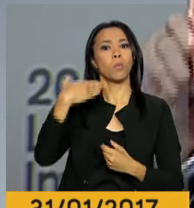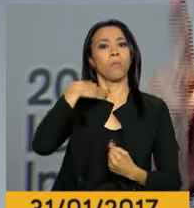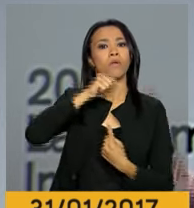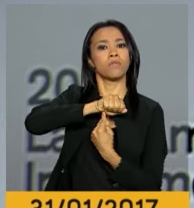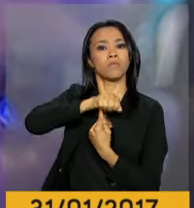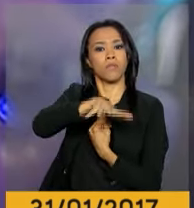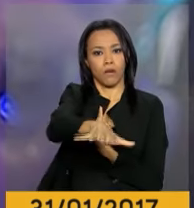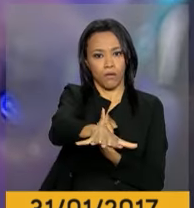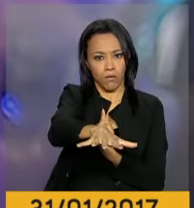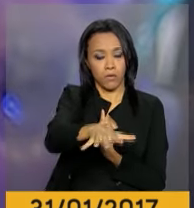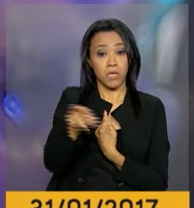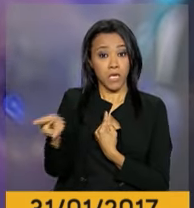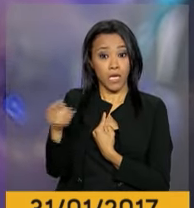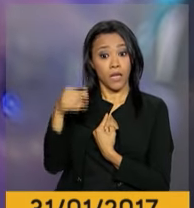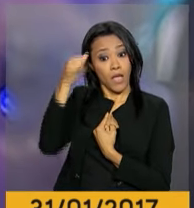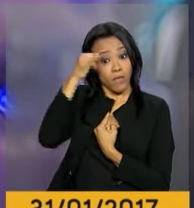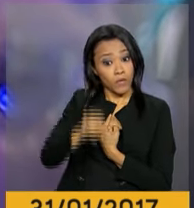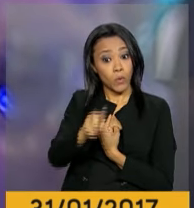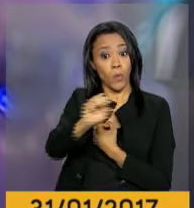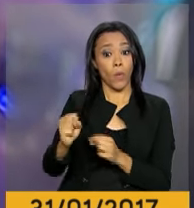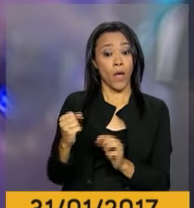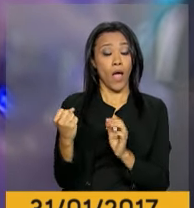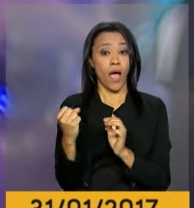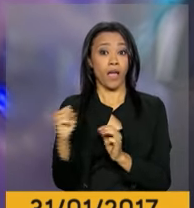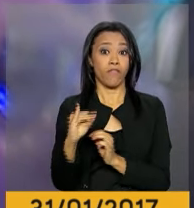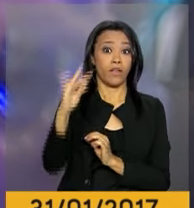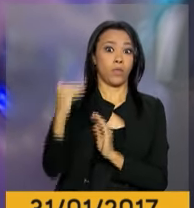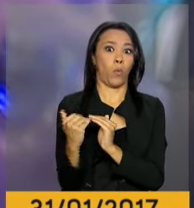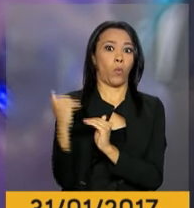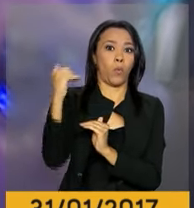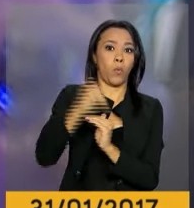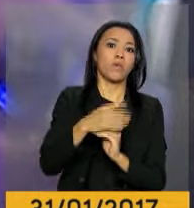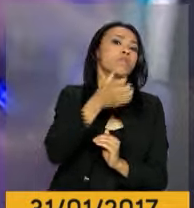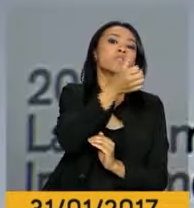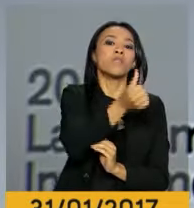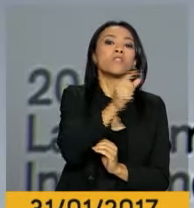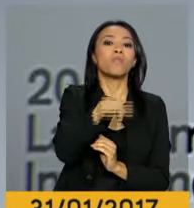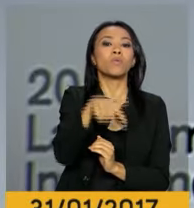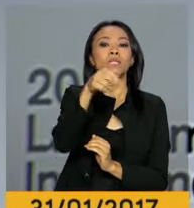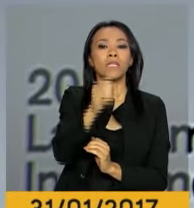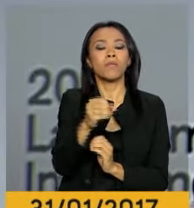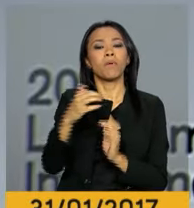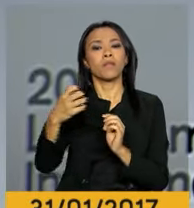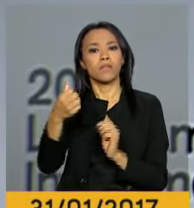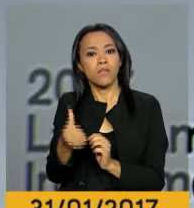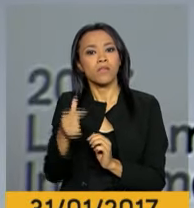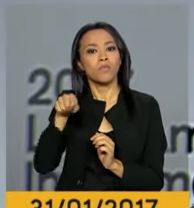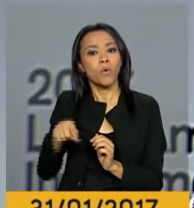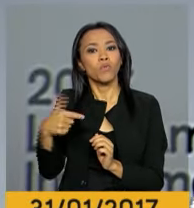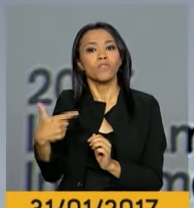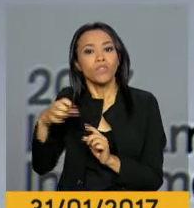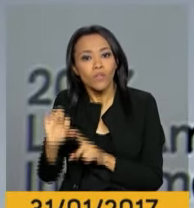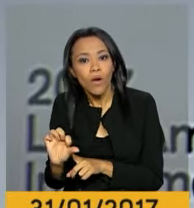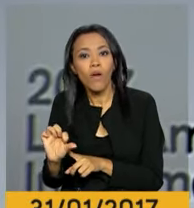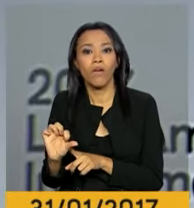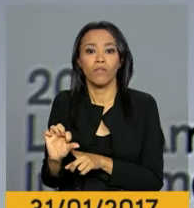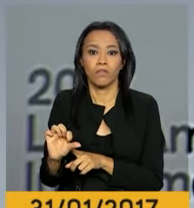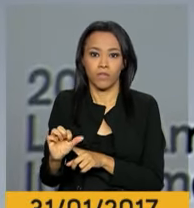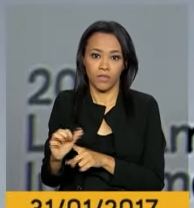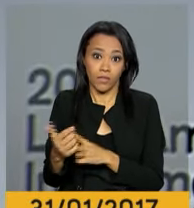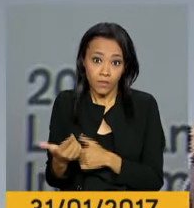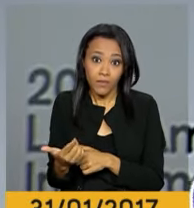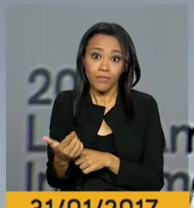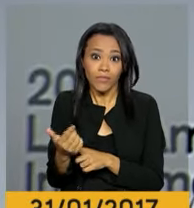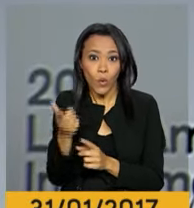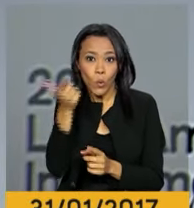permitiu a redução da inflação de 10.70 para 6.29 não é Ou seja dentro da dentro